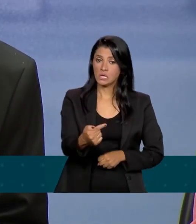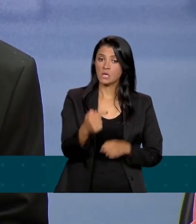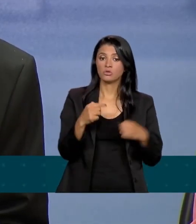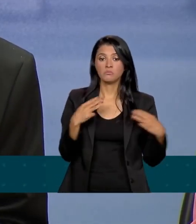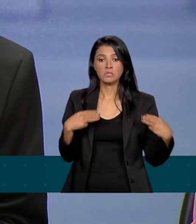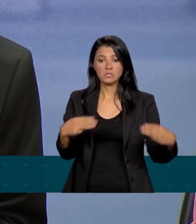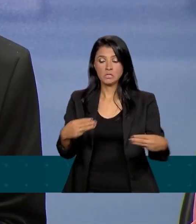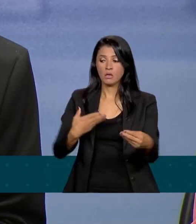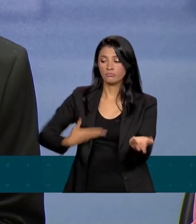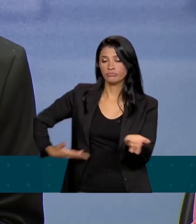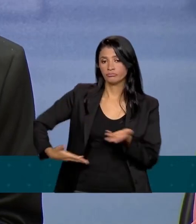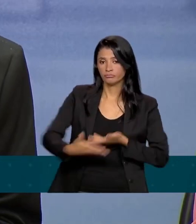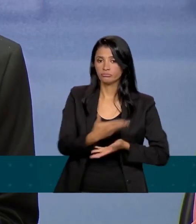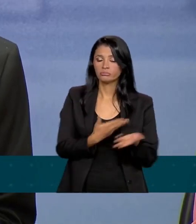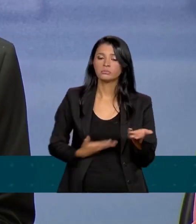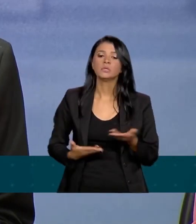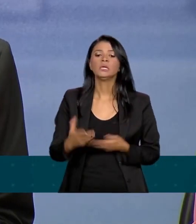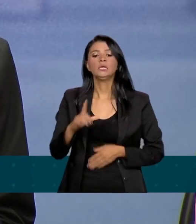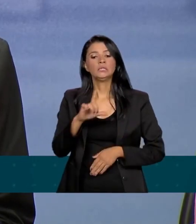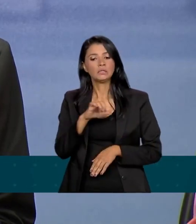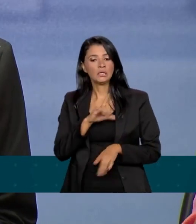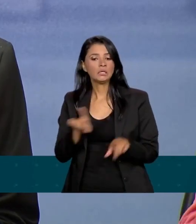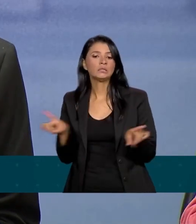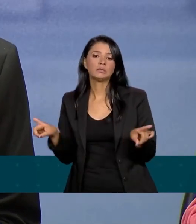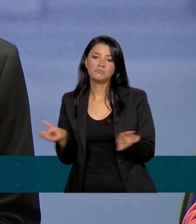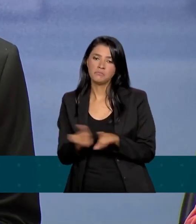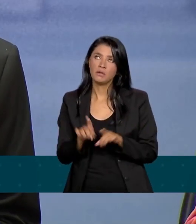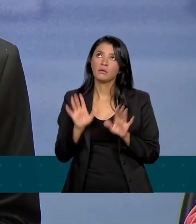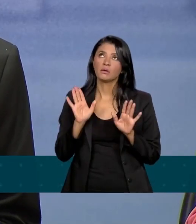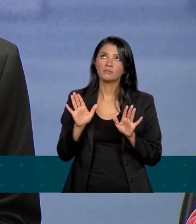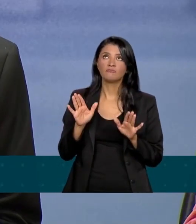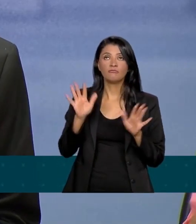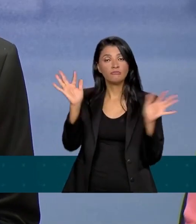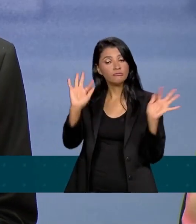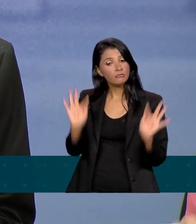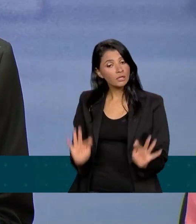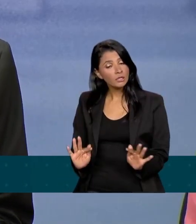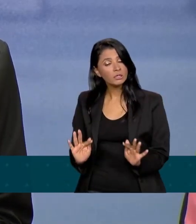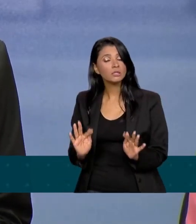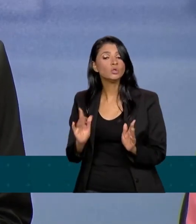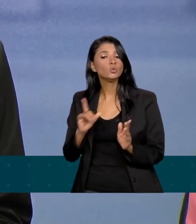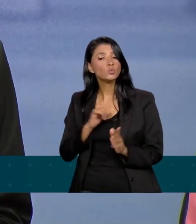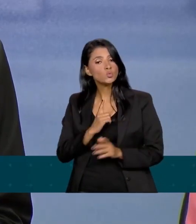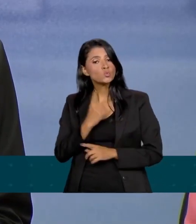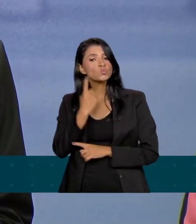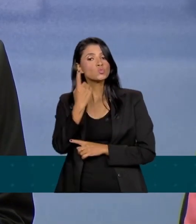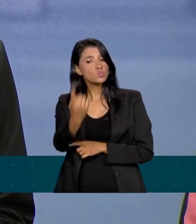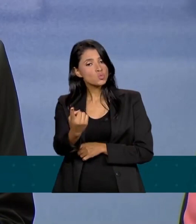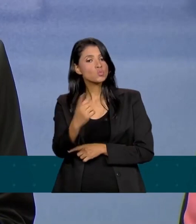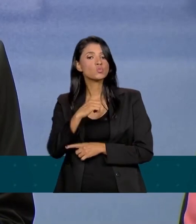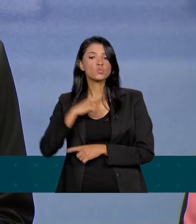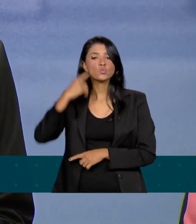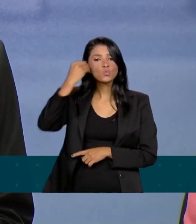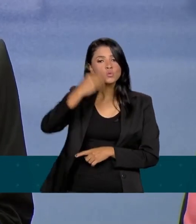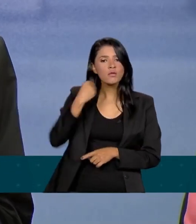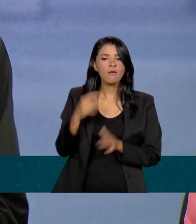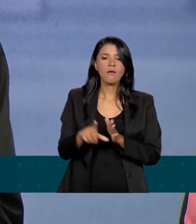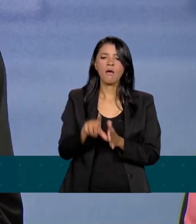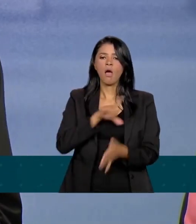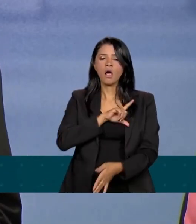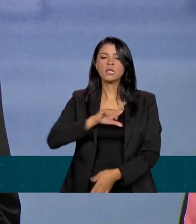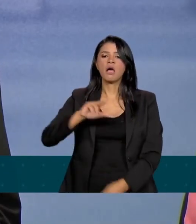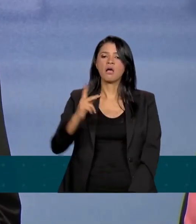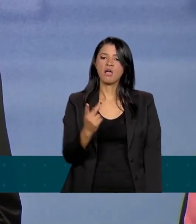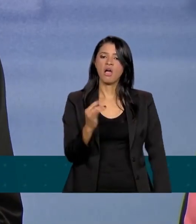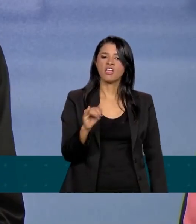ação. Temos tido, felizmente, uma grande cobertura de testes anti-HIV nas